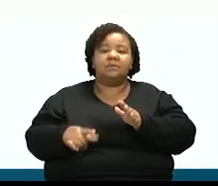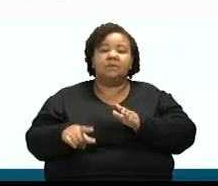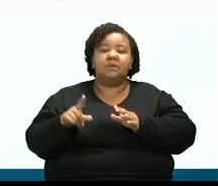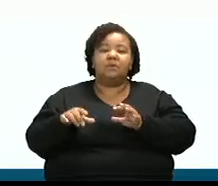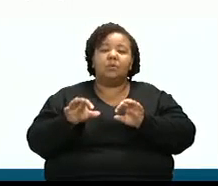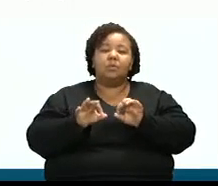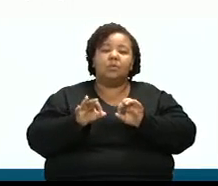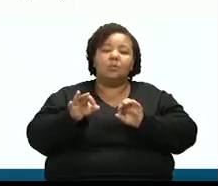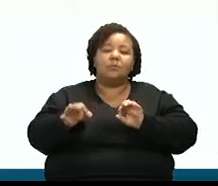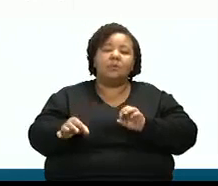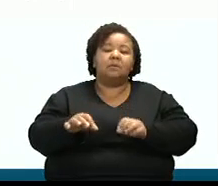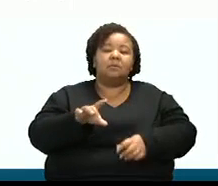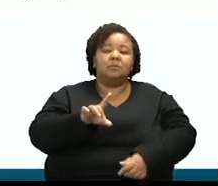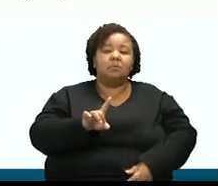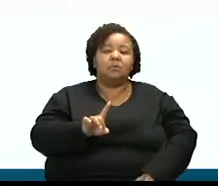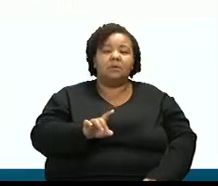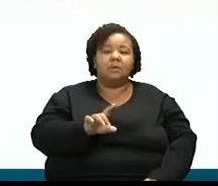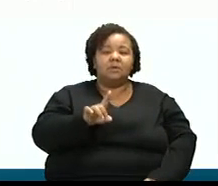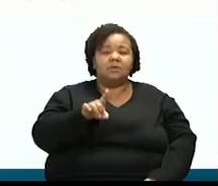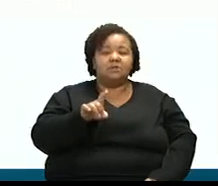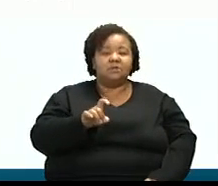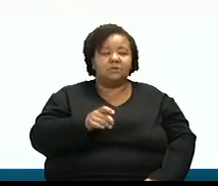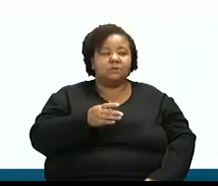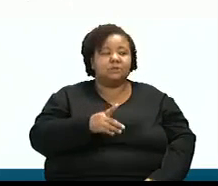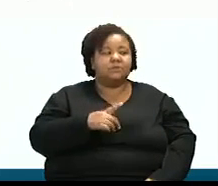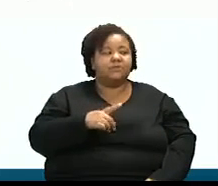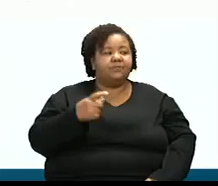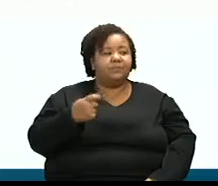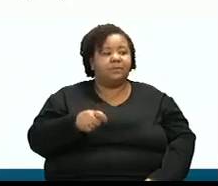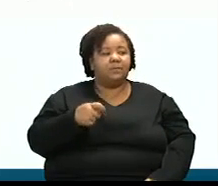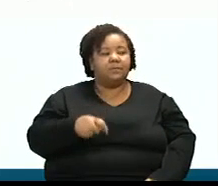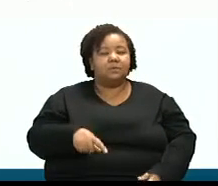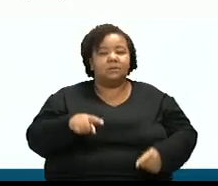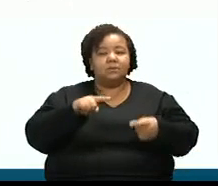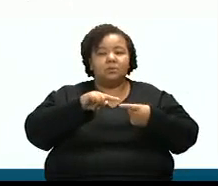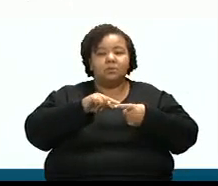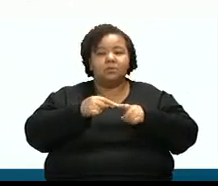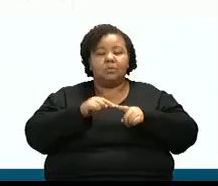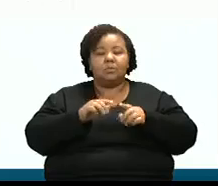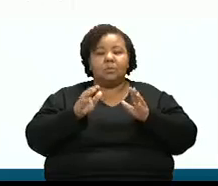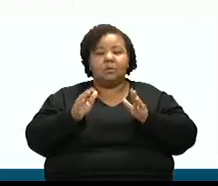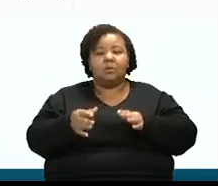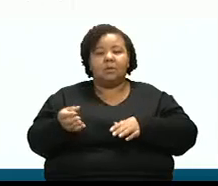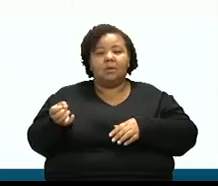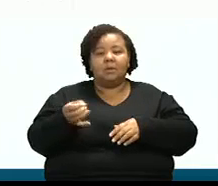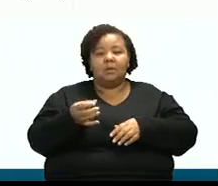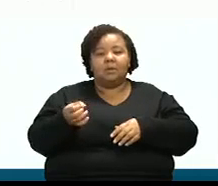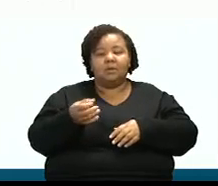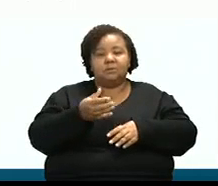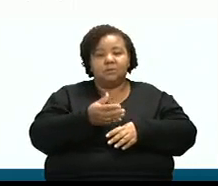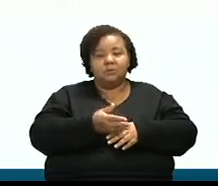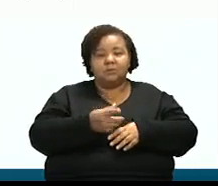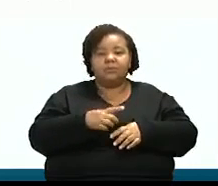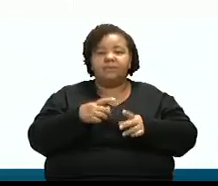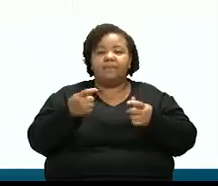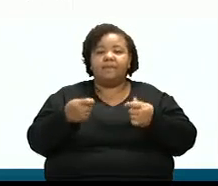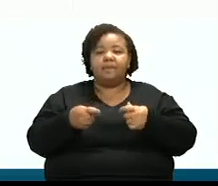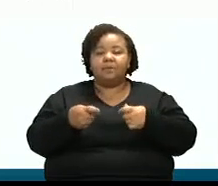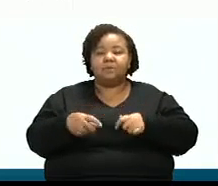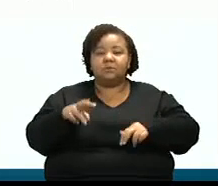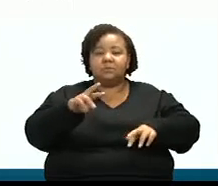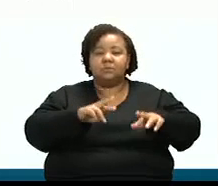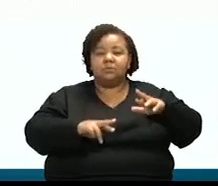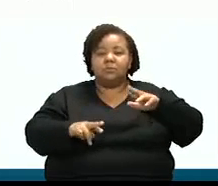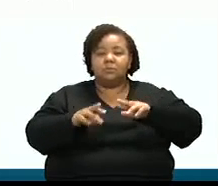aquele dx na integral definida, eu preciso adequar agora a essa nova situação. Eu preciso avaliar